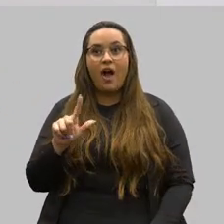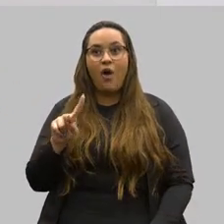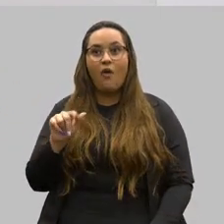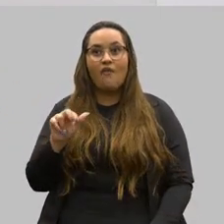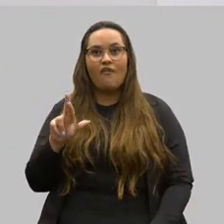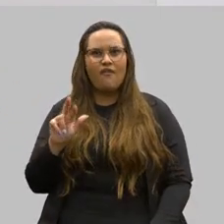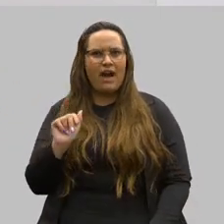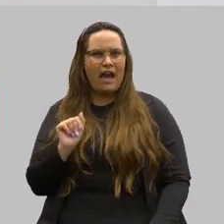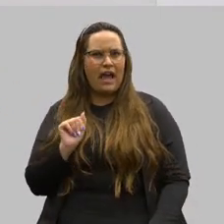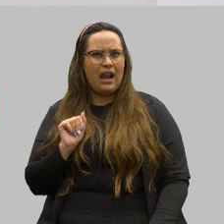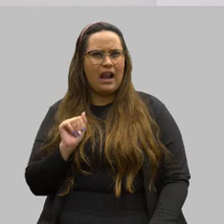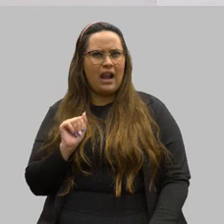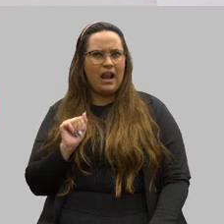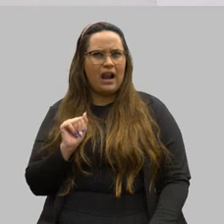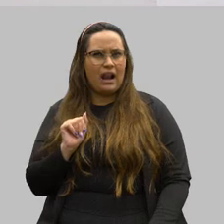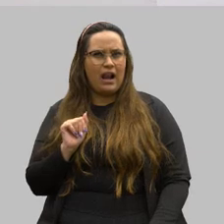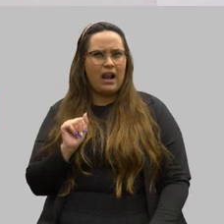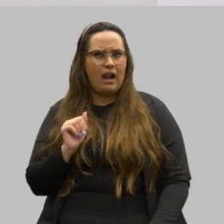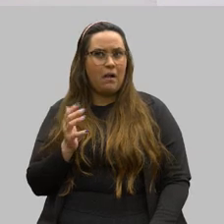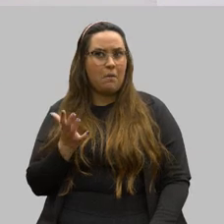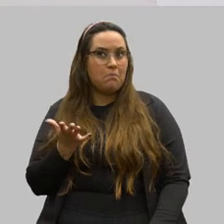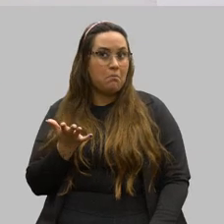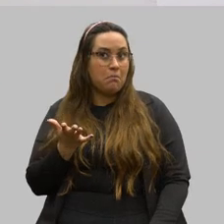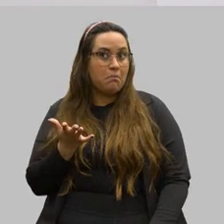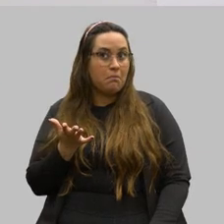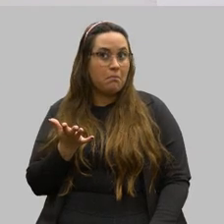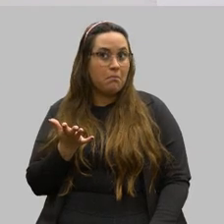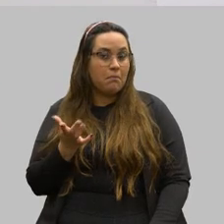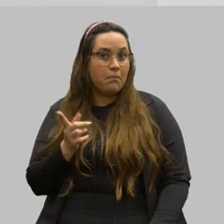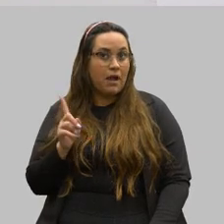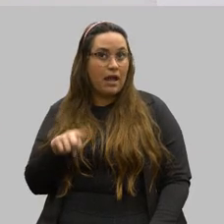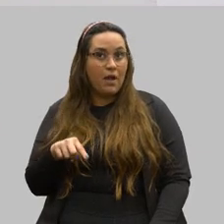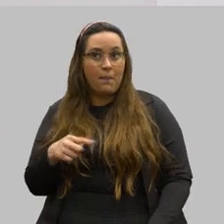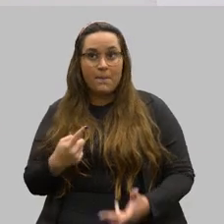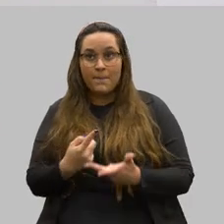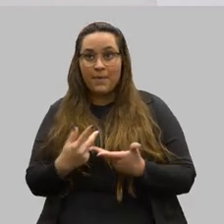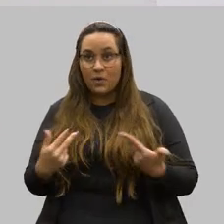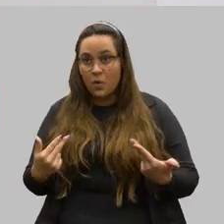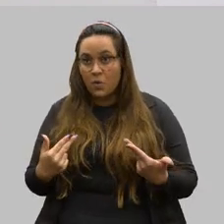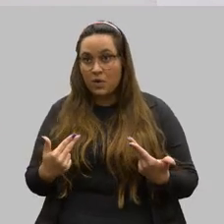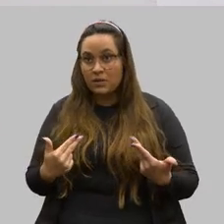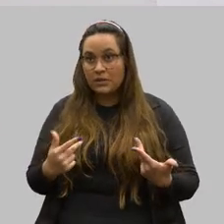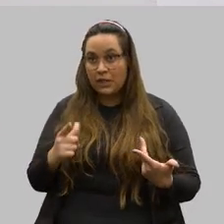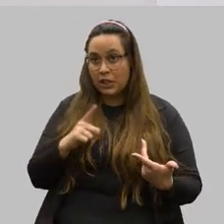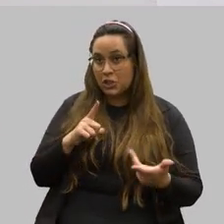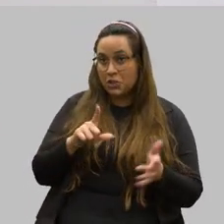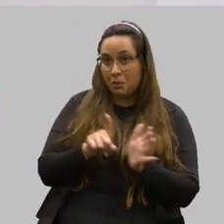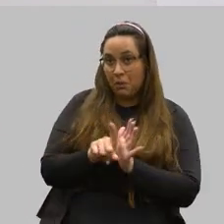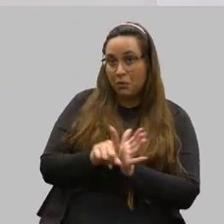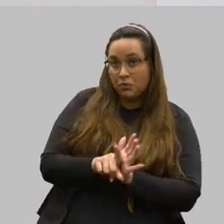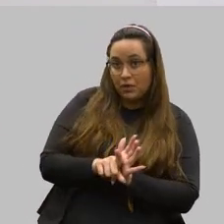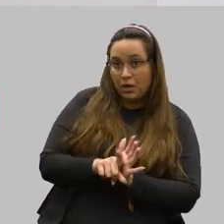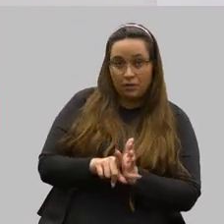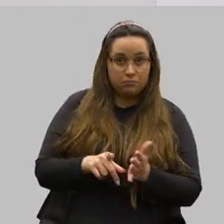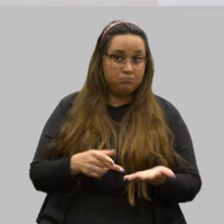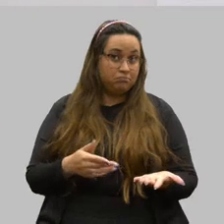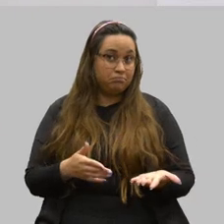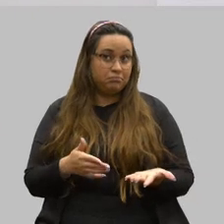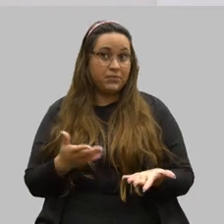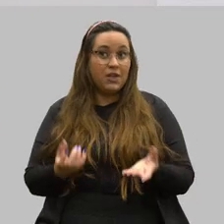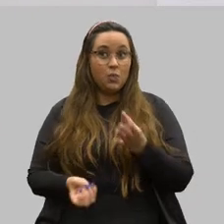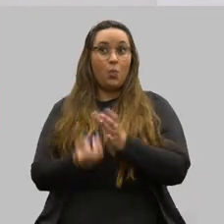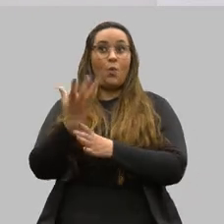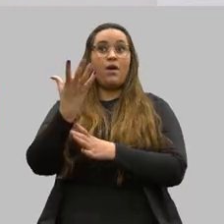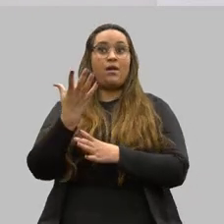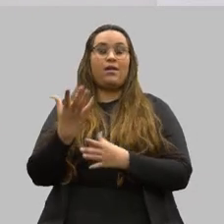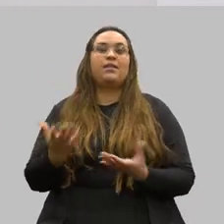um é um algo que não deveria ter um ser questionado né é desde a sua Fundação na verdade